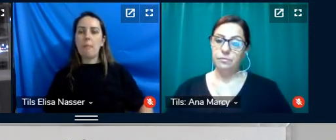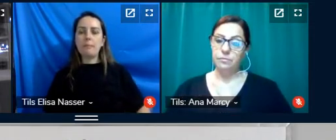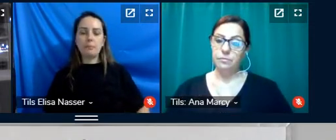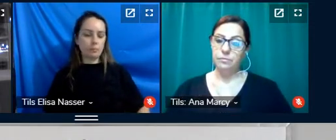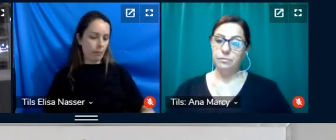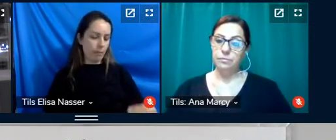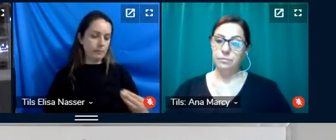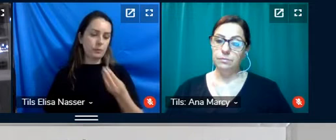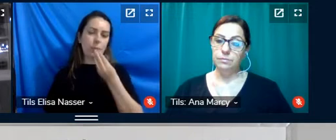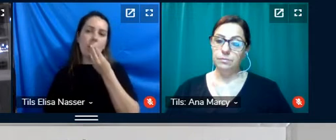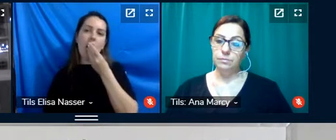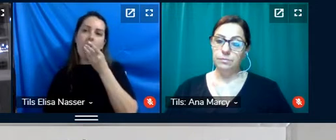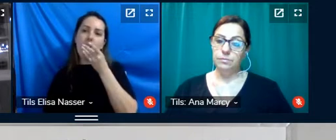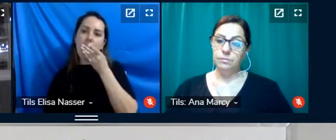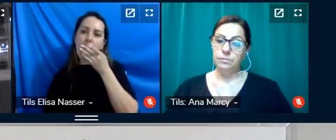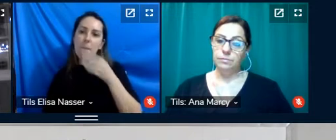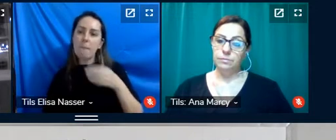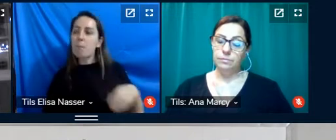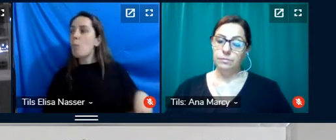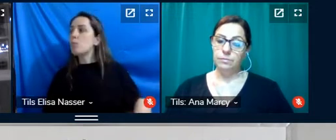Então, Fy